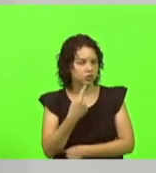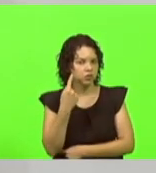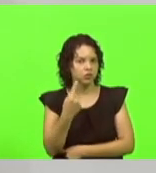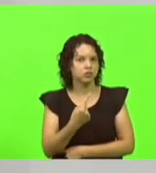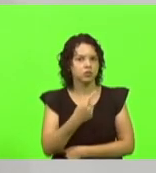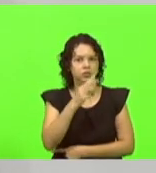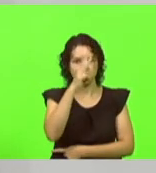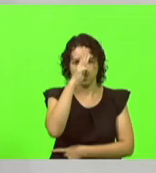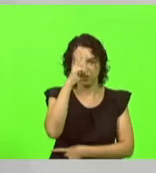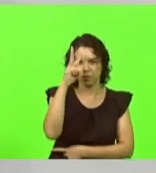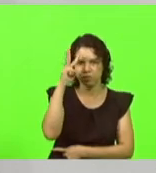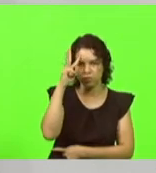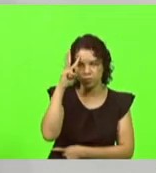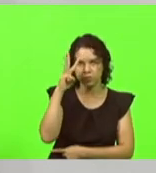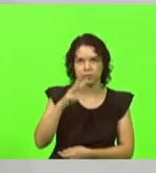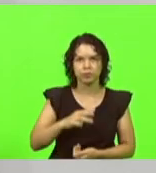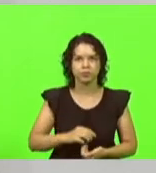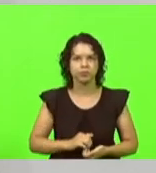Volney Weber.